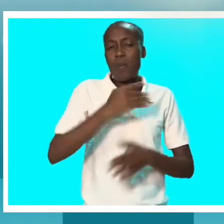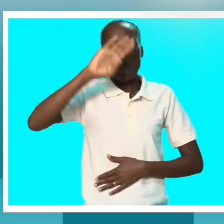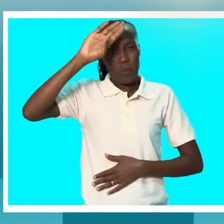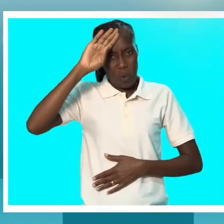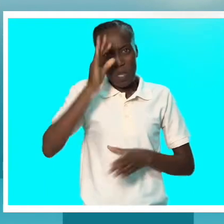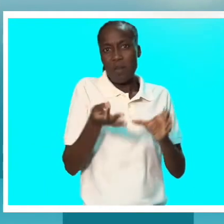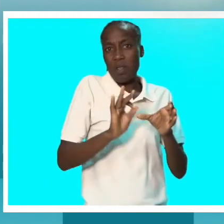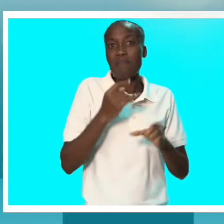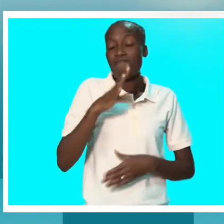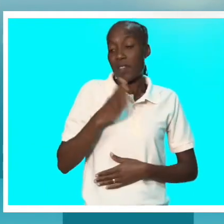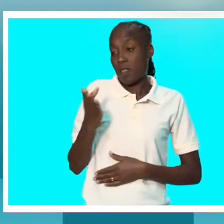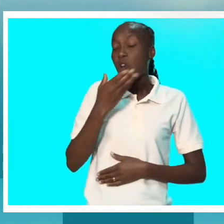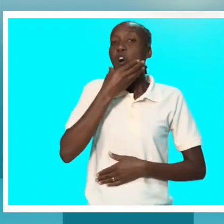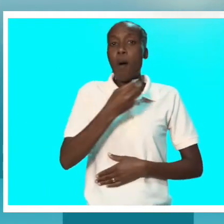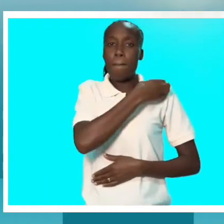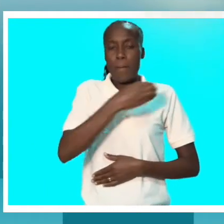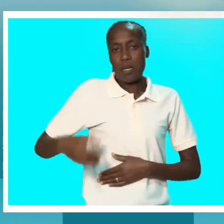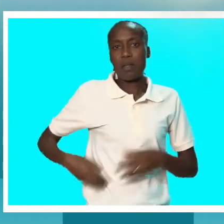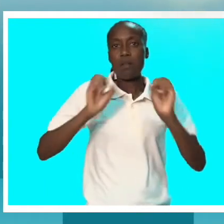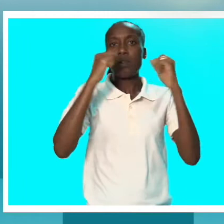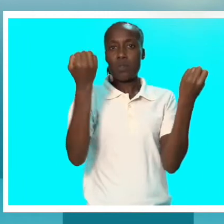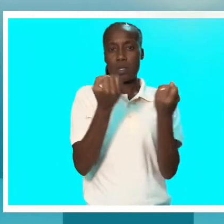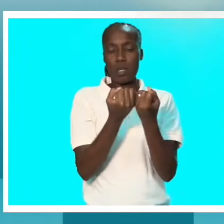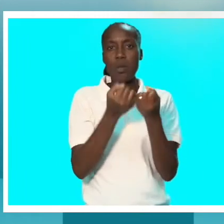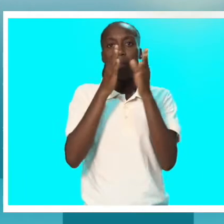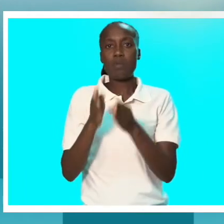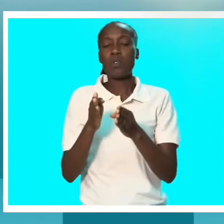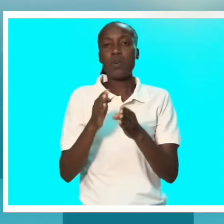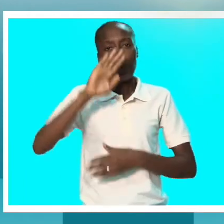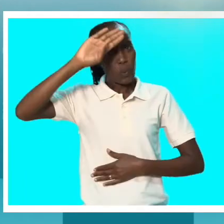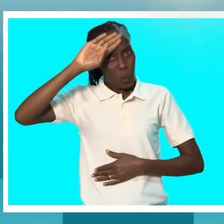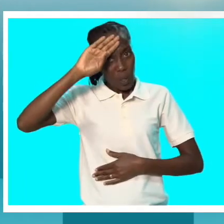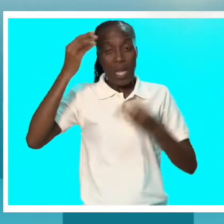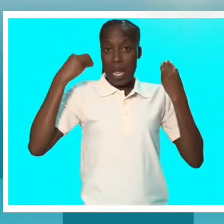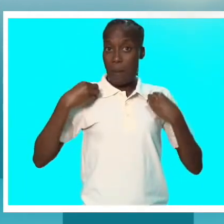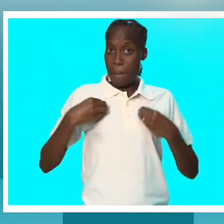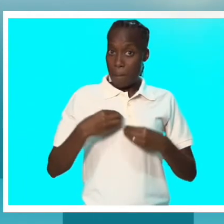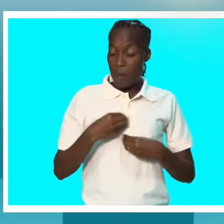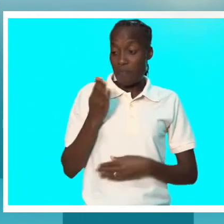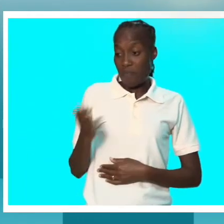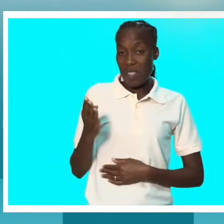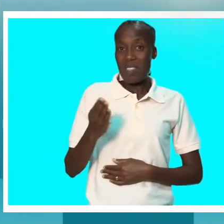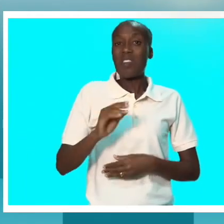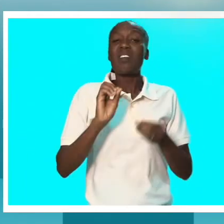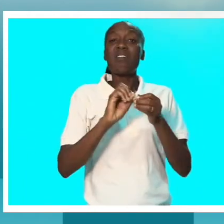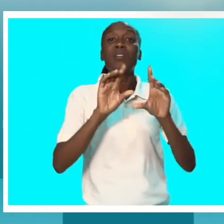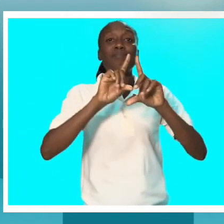como explica Armindo Tiago, presidente da Associação Moçambicana de Diabéticos e médico